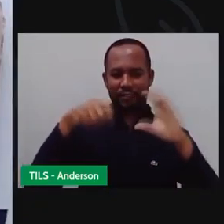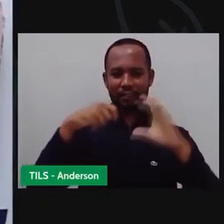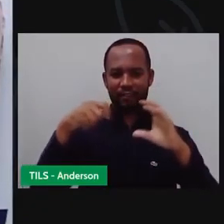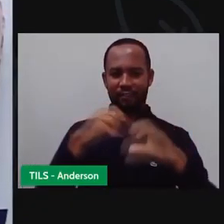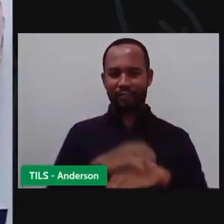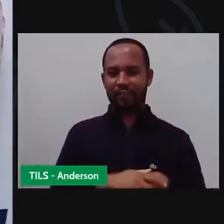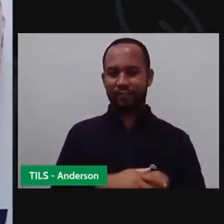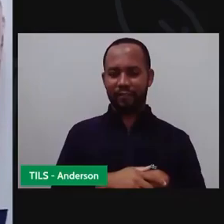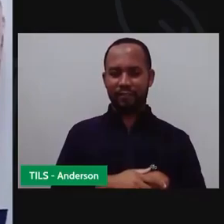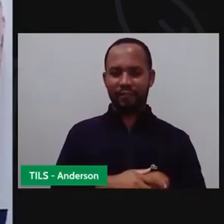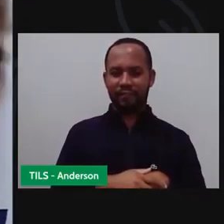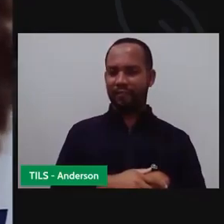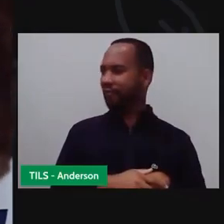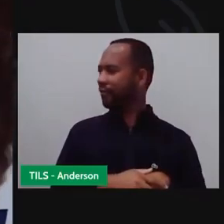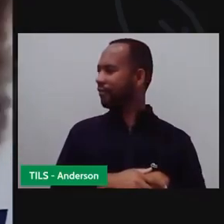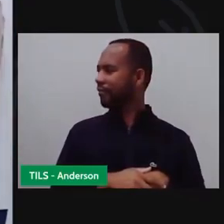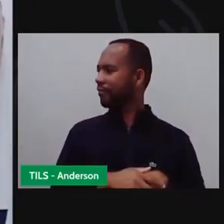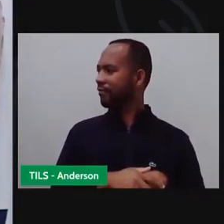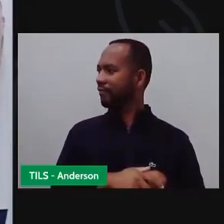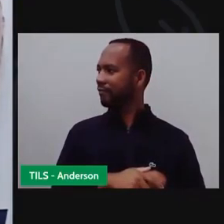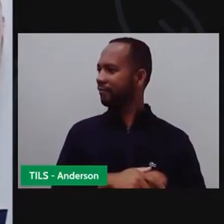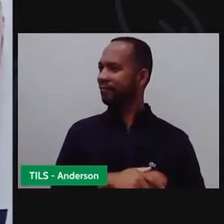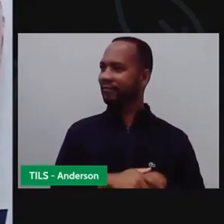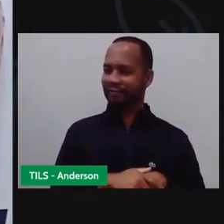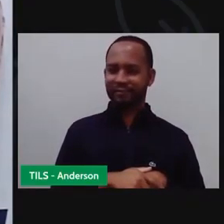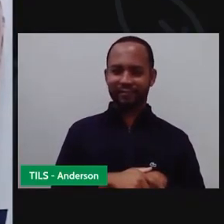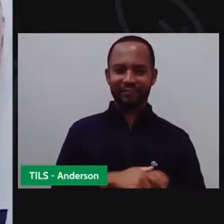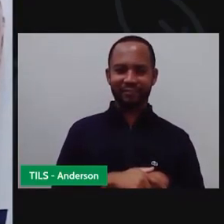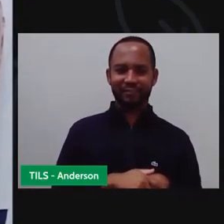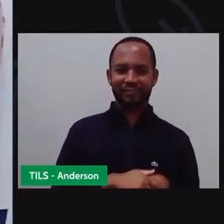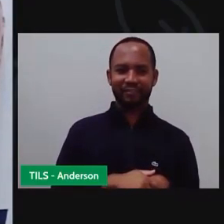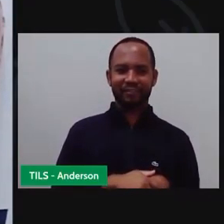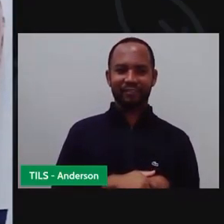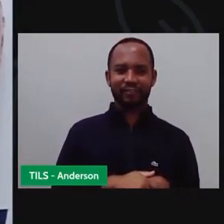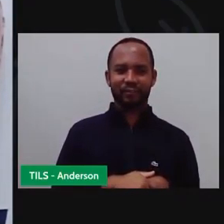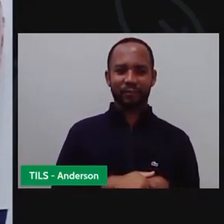e para não pegar fogo aqui no estúdio, certo?